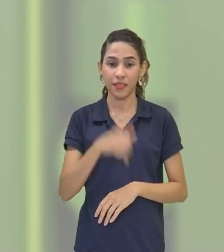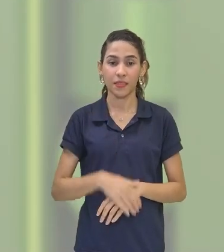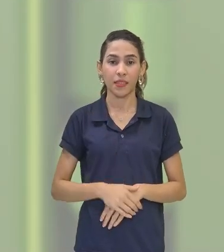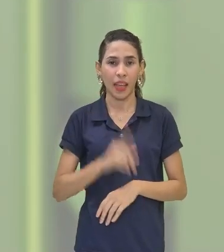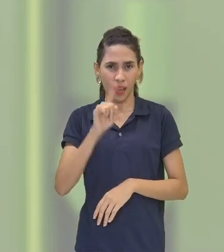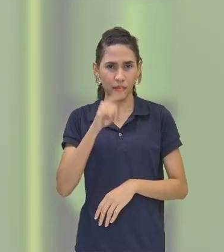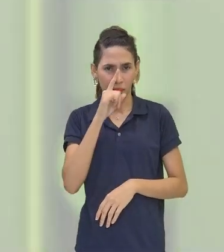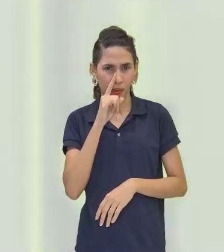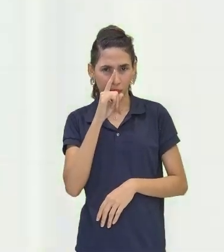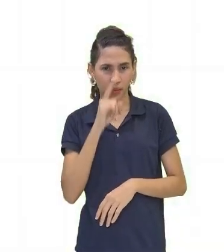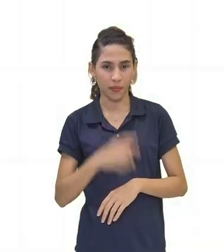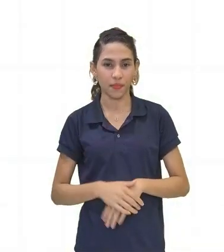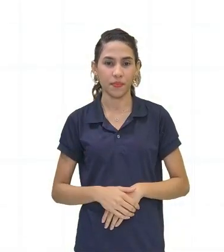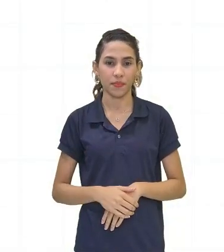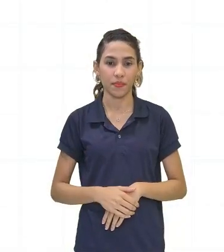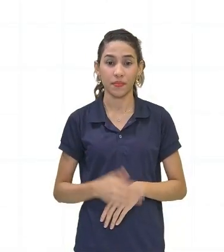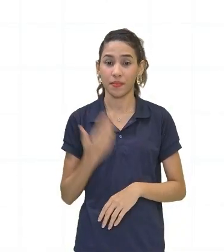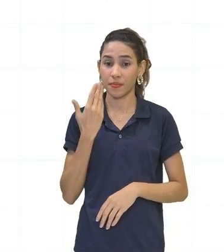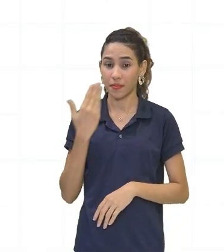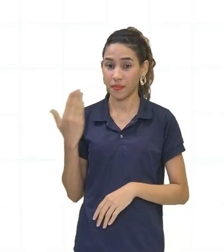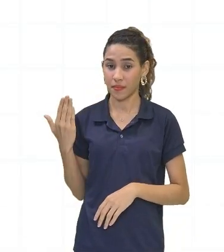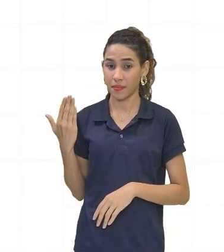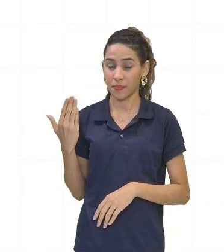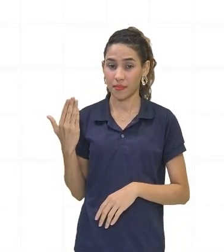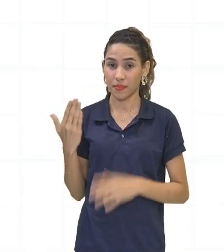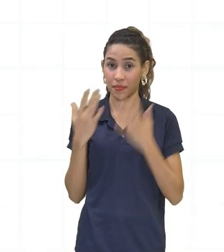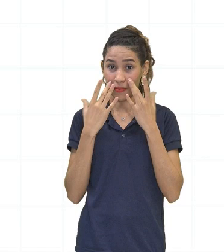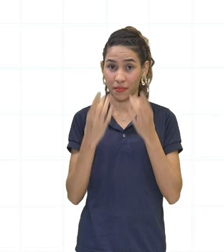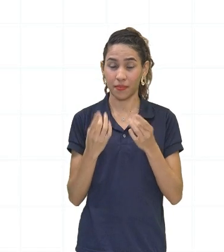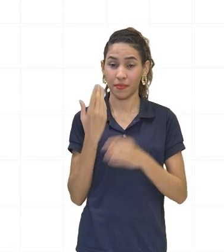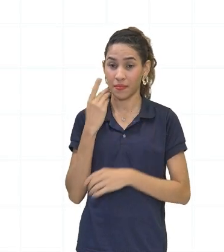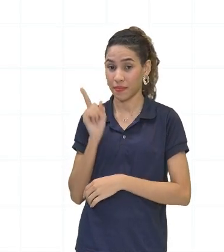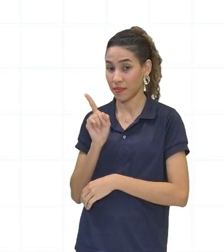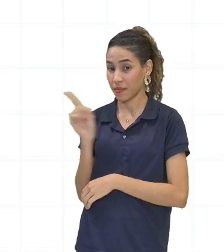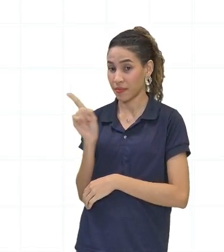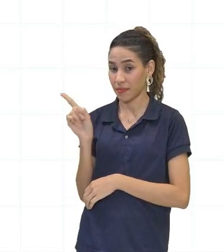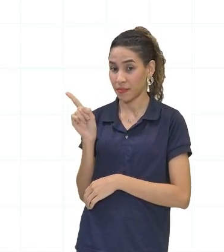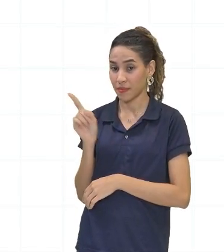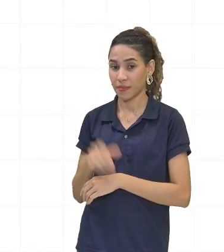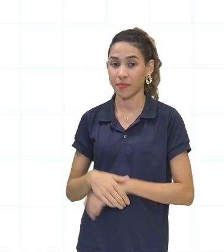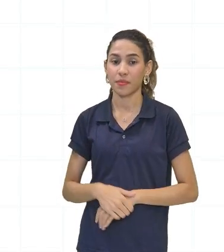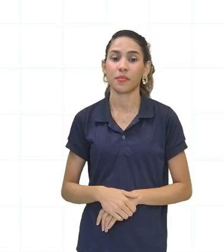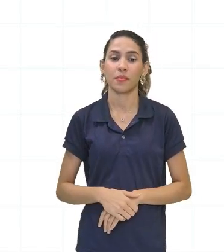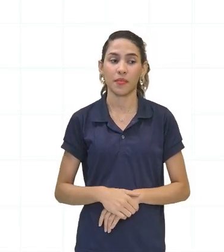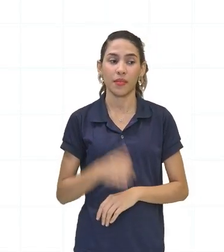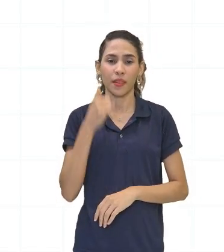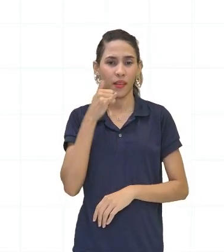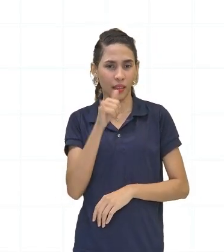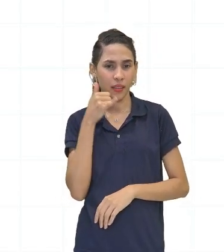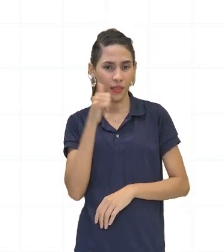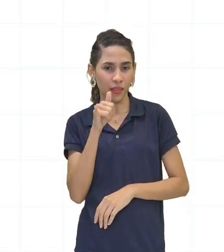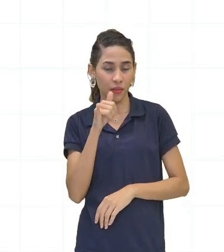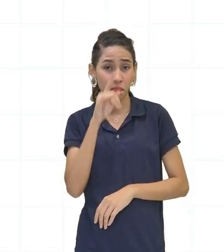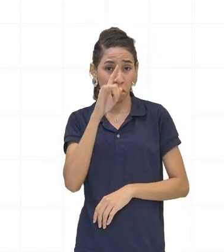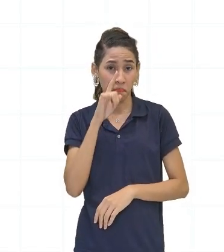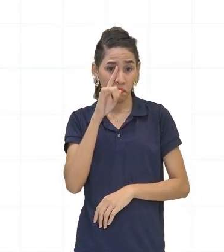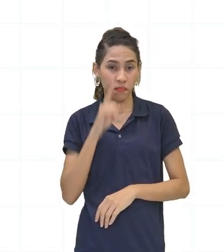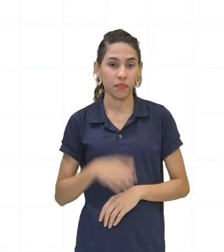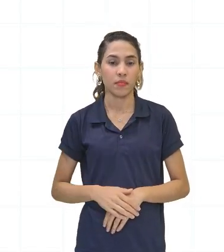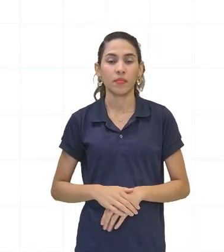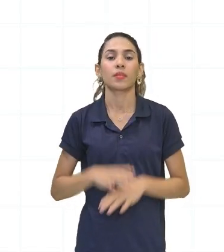lá, a eletricidade está em todo lugar ou em todo lado? O corpo humano